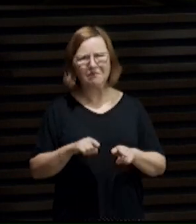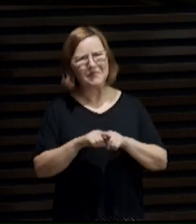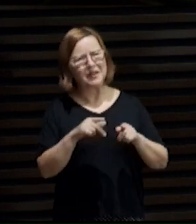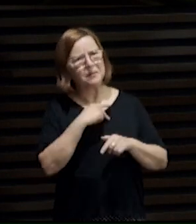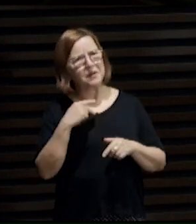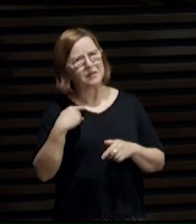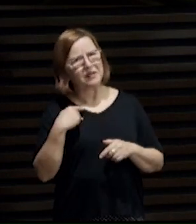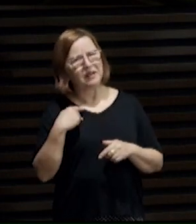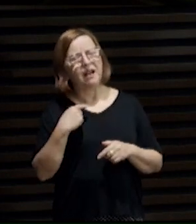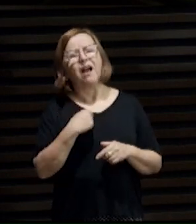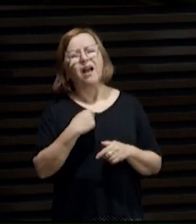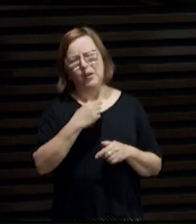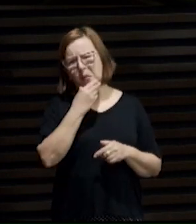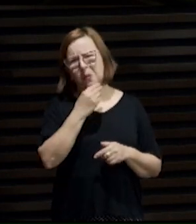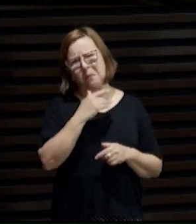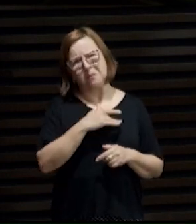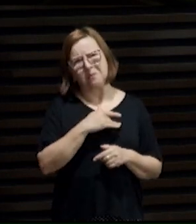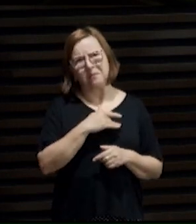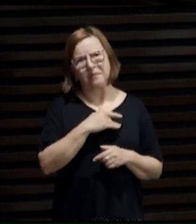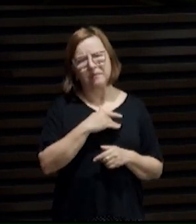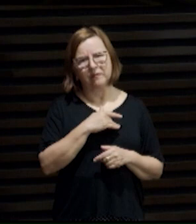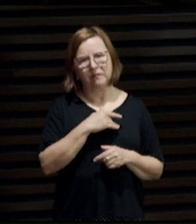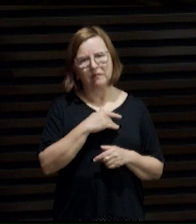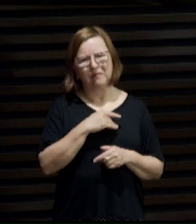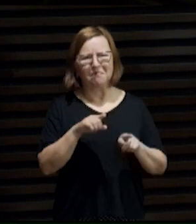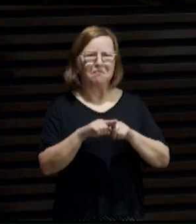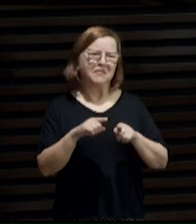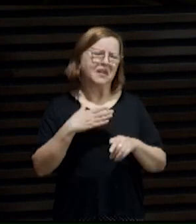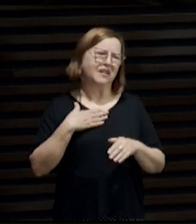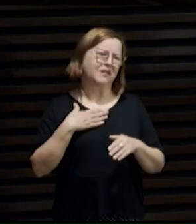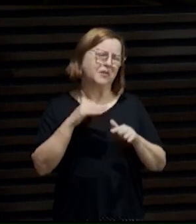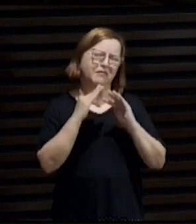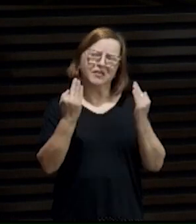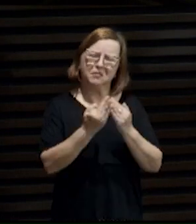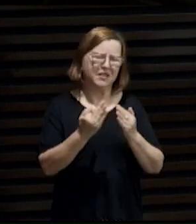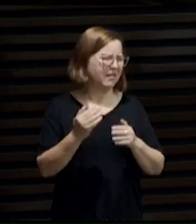homem piedoso, mas não vai tudo bem na minha casa.